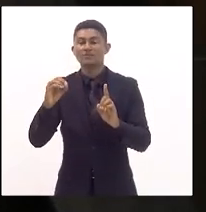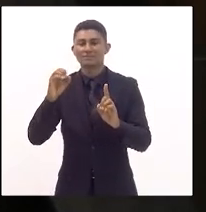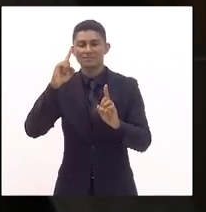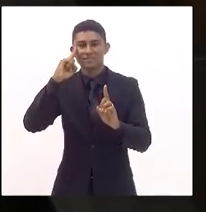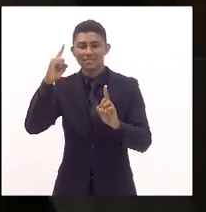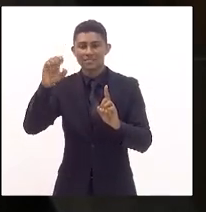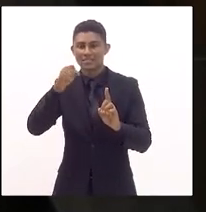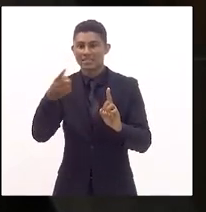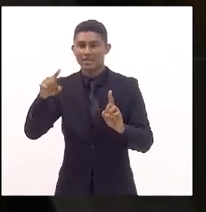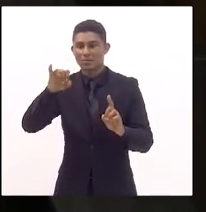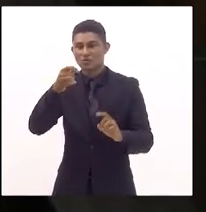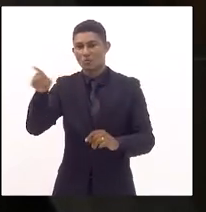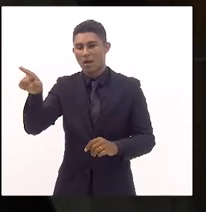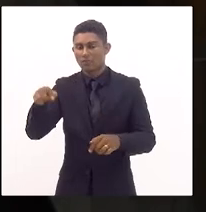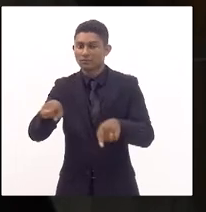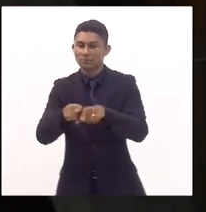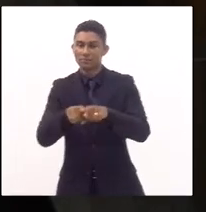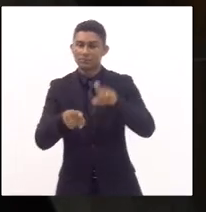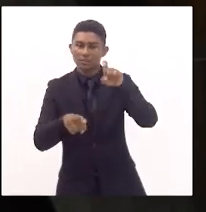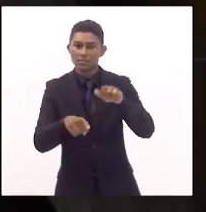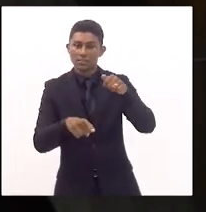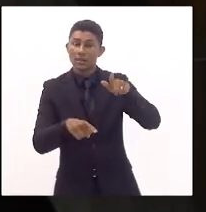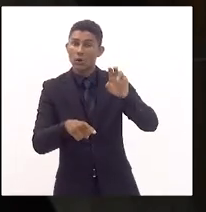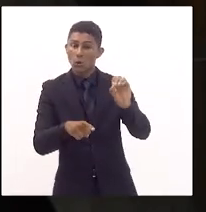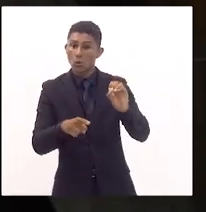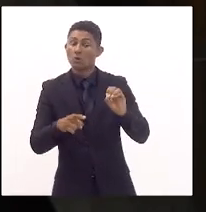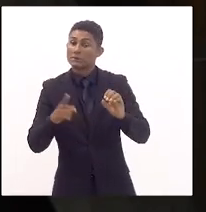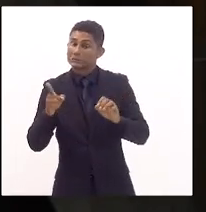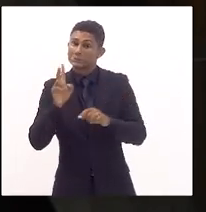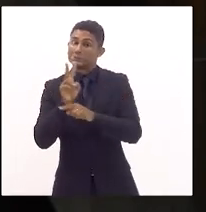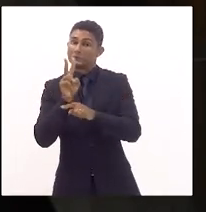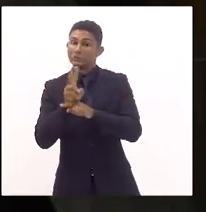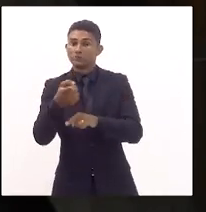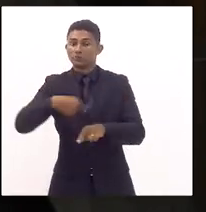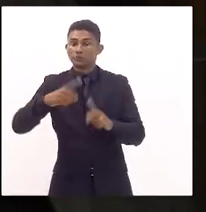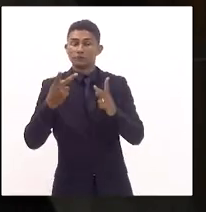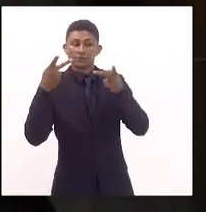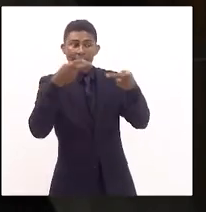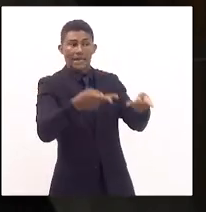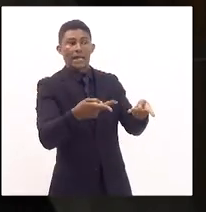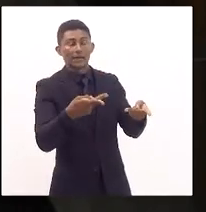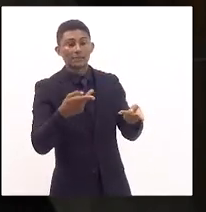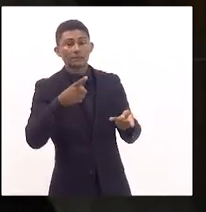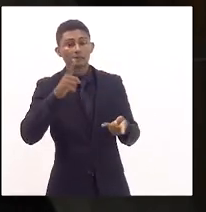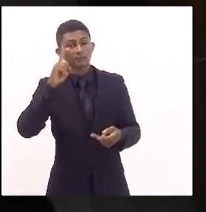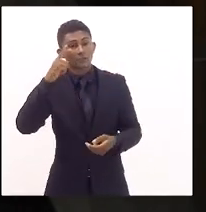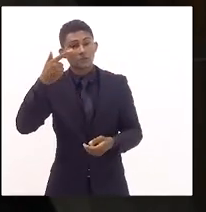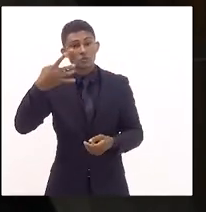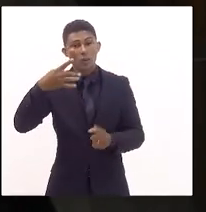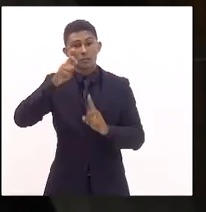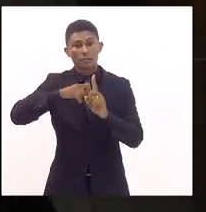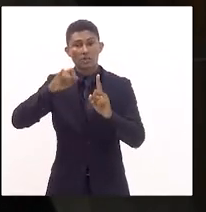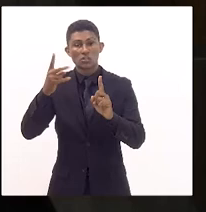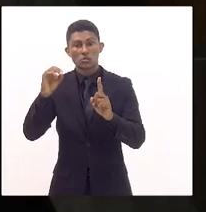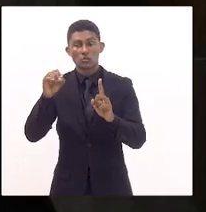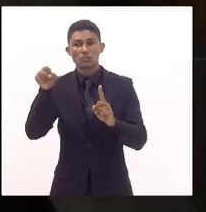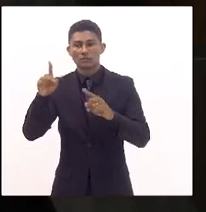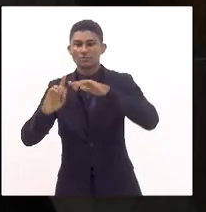Xangô protejam essa visita técnica. A visita técnica é marcada para 24 de junho, para que a Light comece,